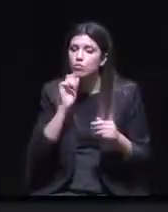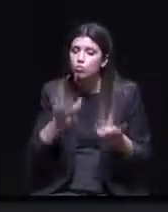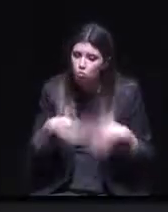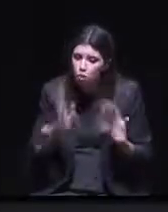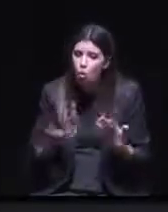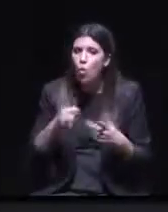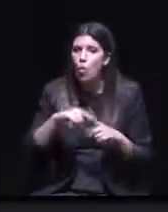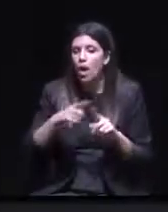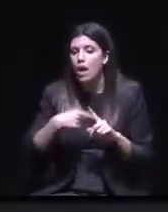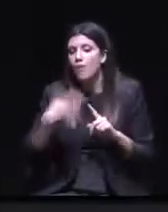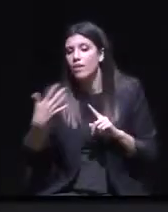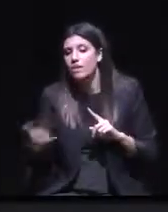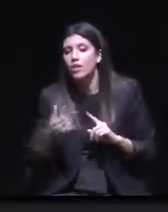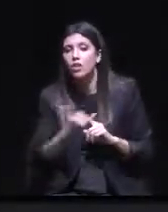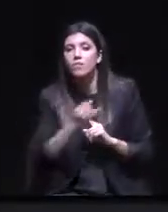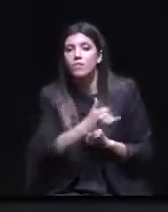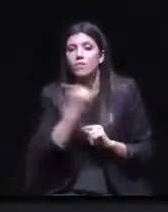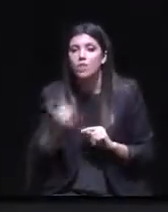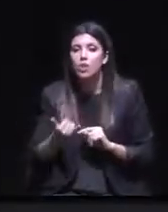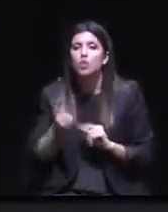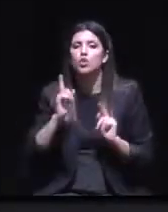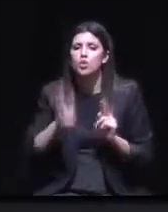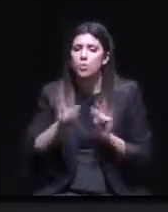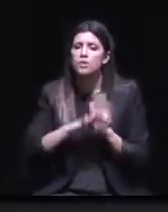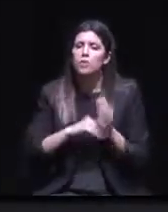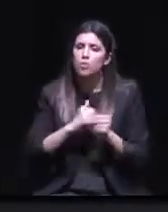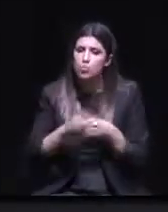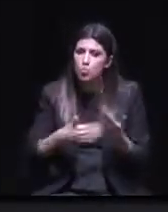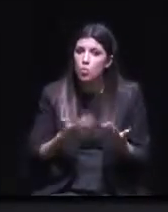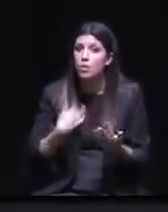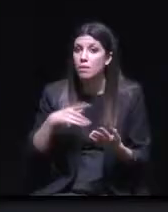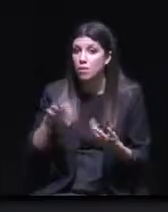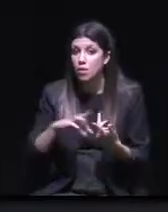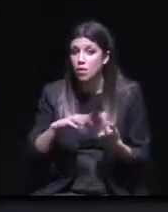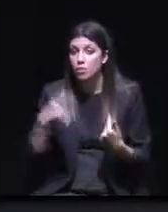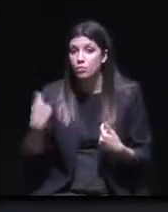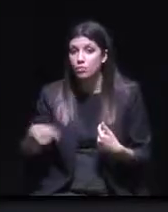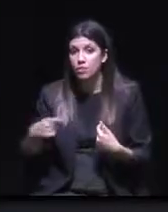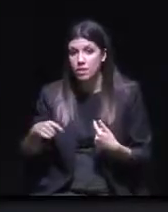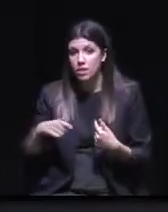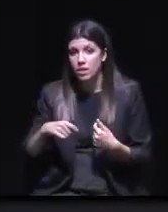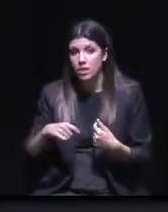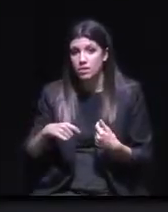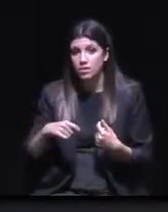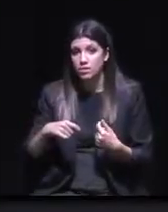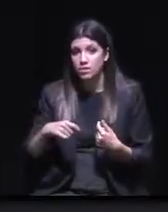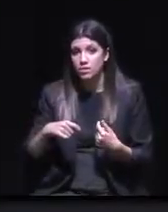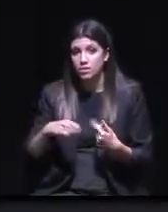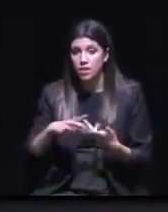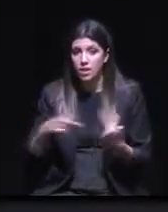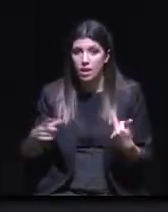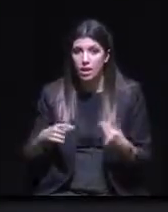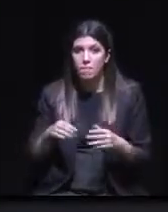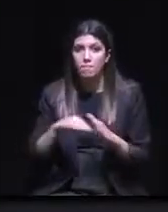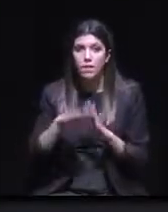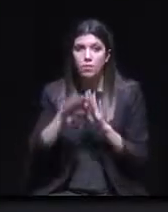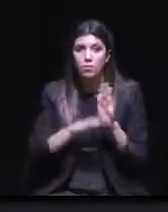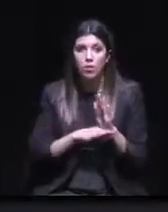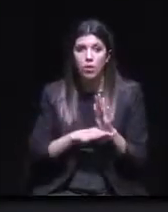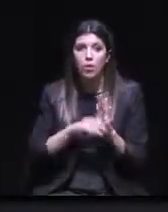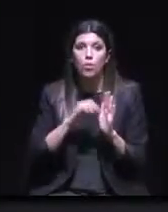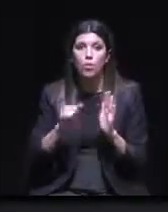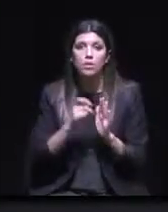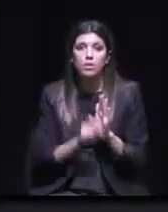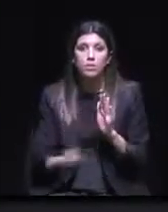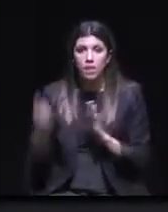possível logo após o início de 2022, saliente-se até que o Presidente da Câmara, no pacote anti-inflação, previa a gratuitidade